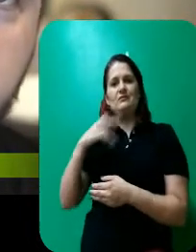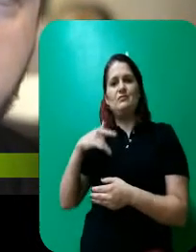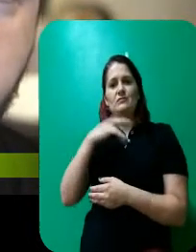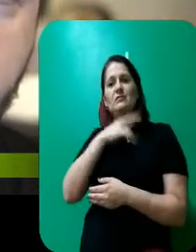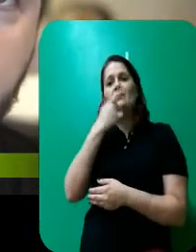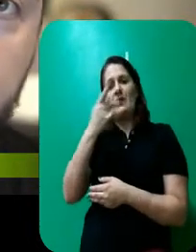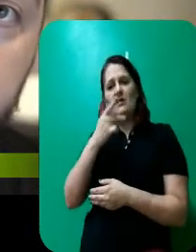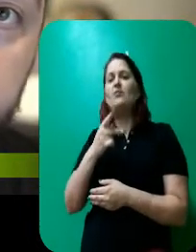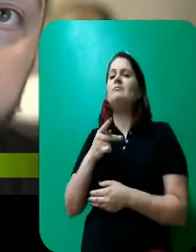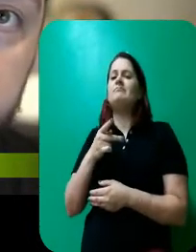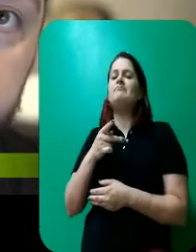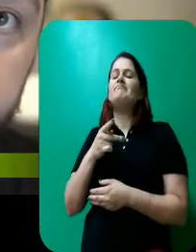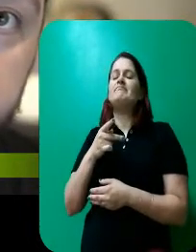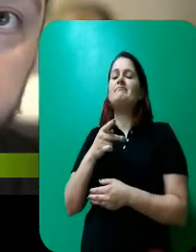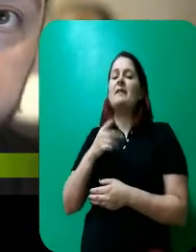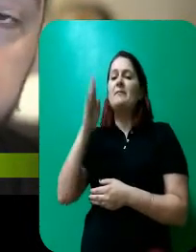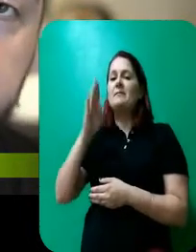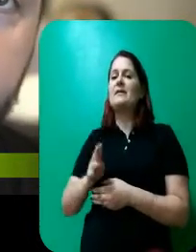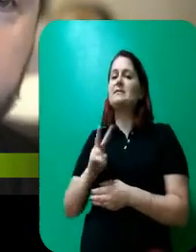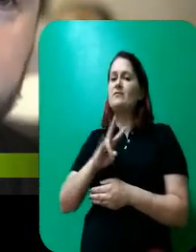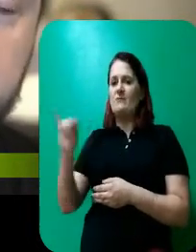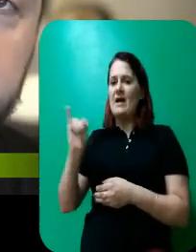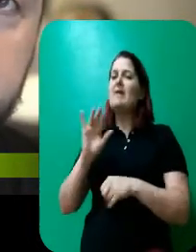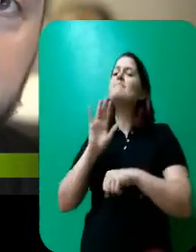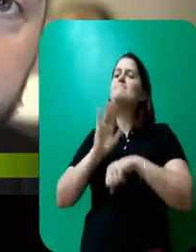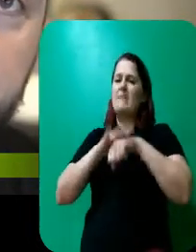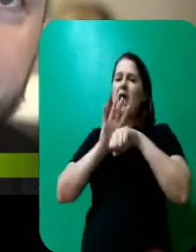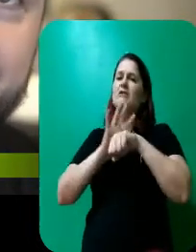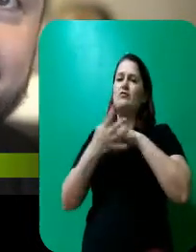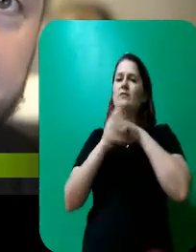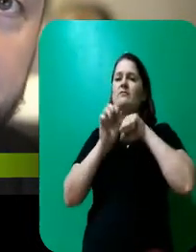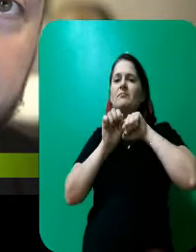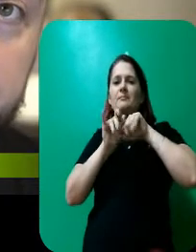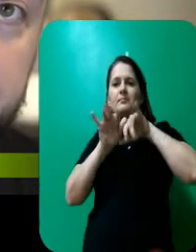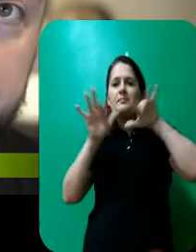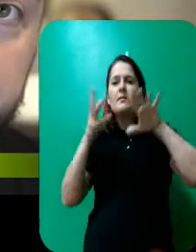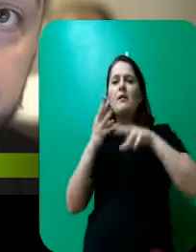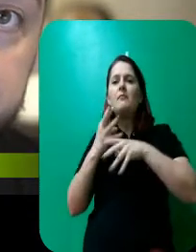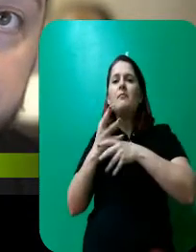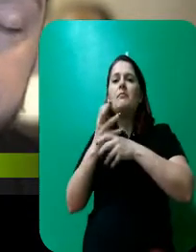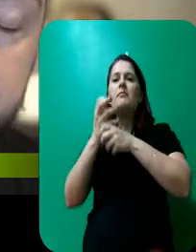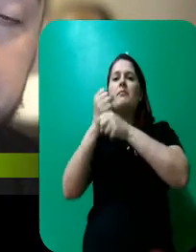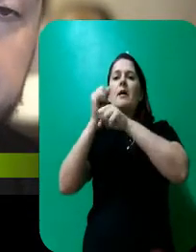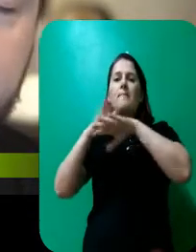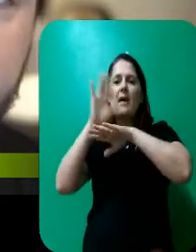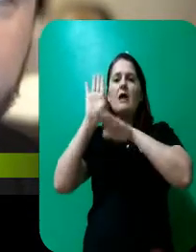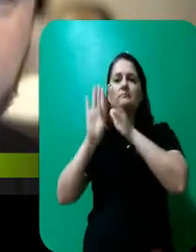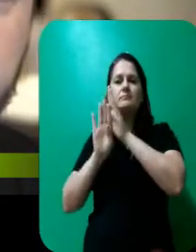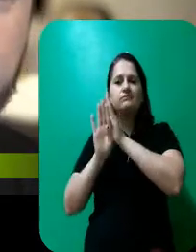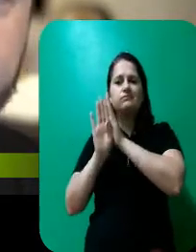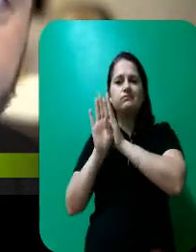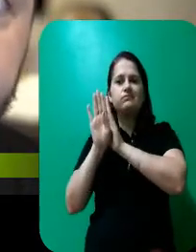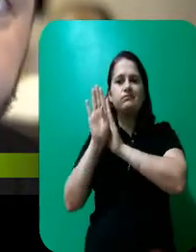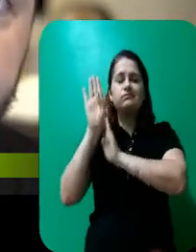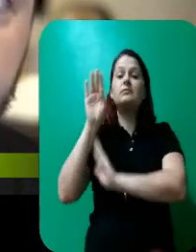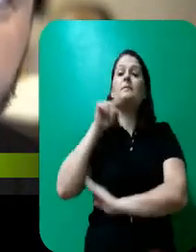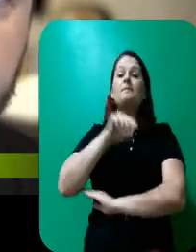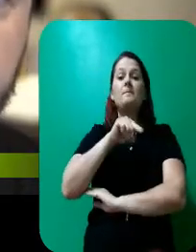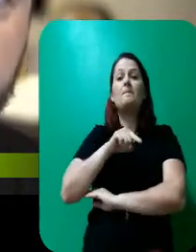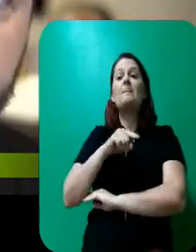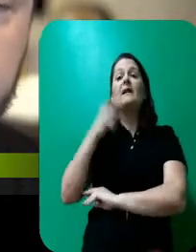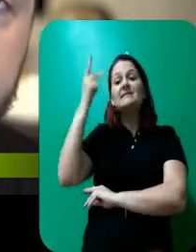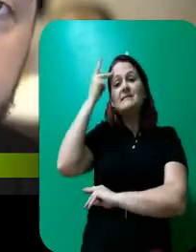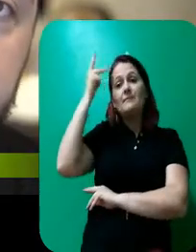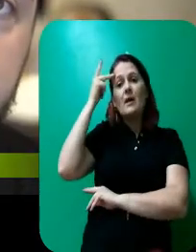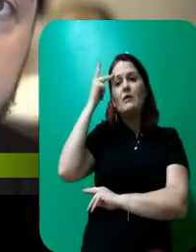aumentar muito nos próximos dias. O estado de São Paulo já declarou situação de emergência e ele prevê